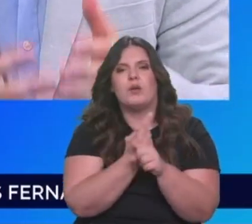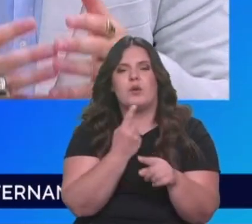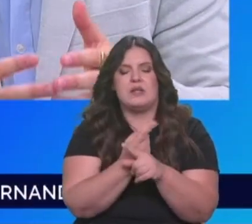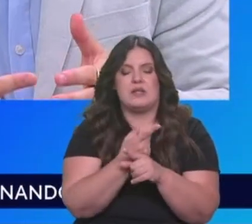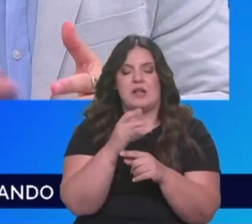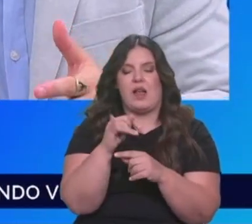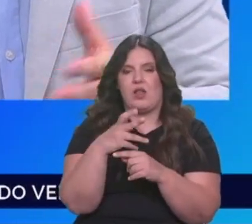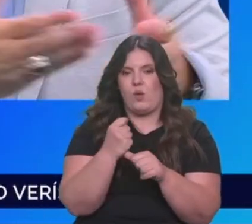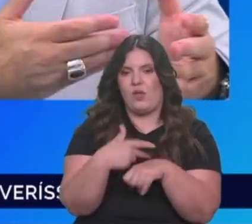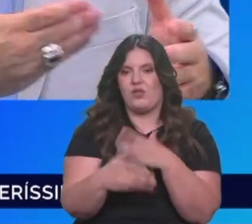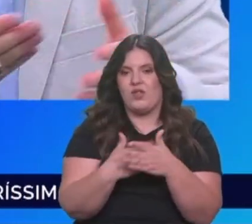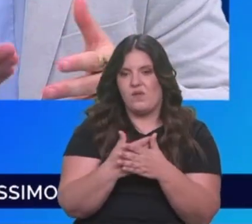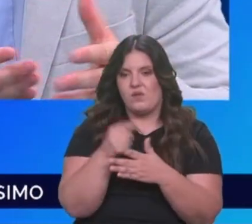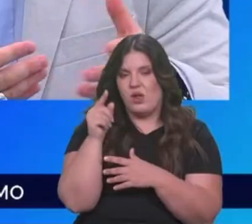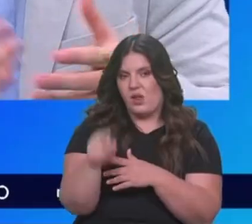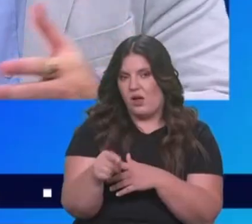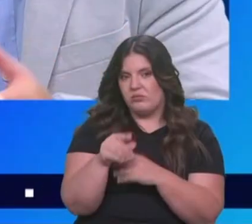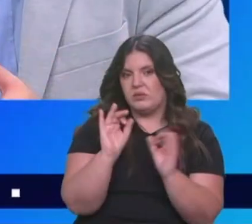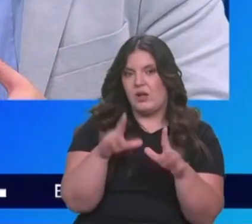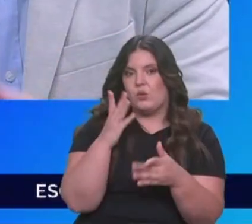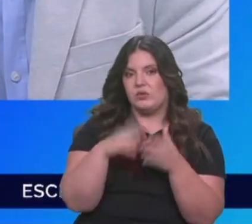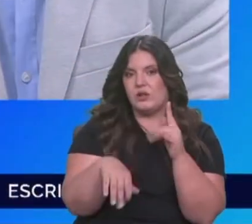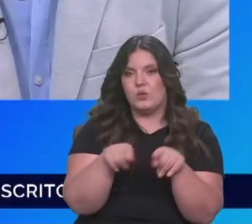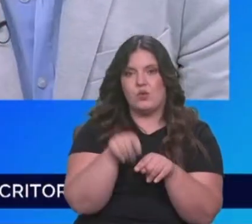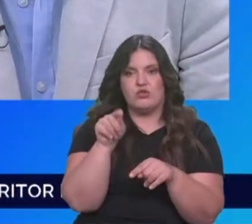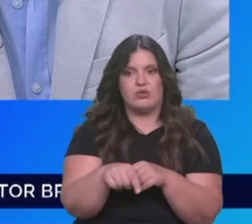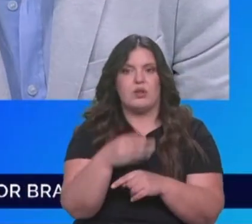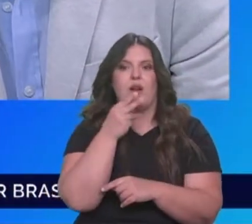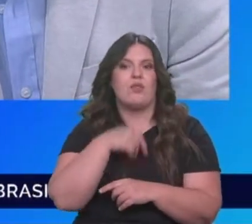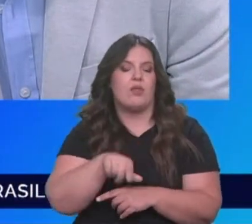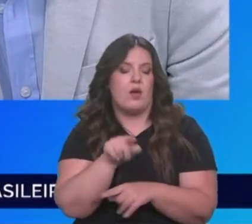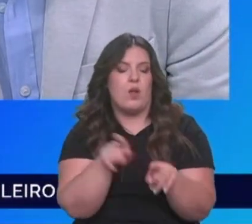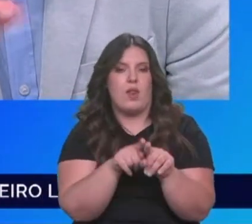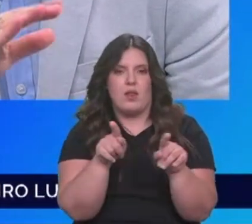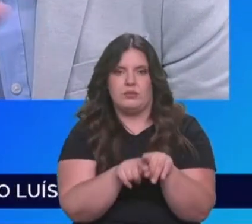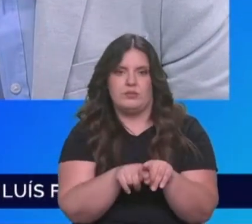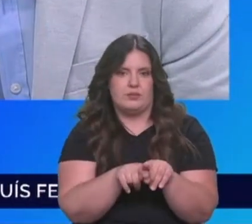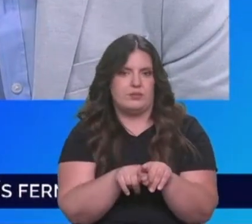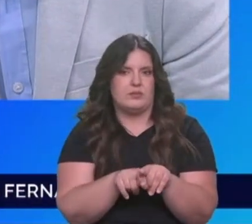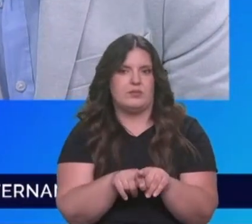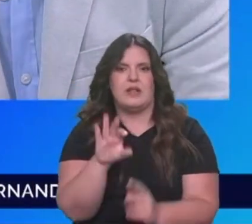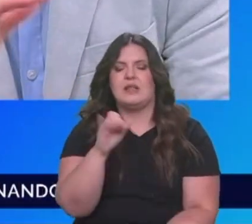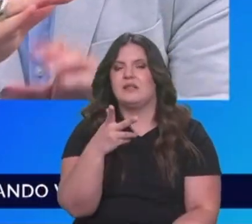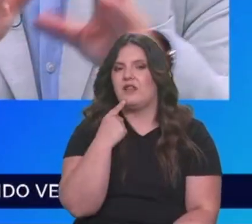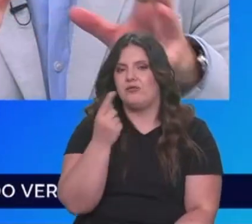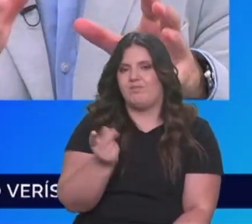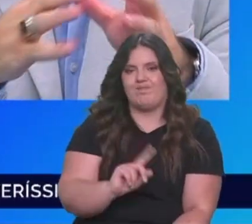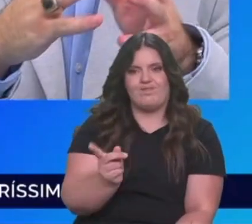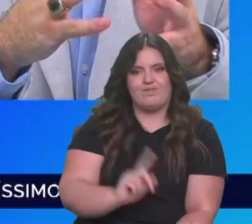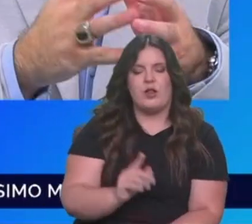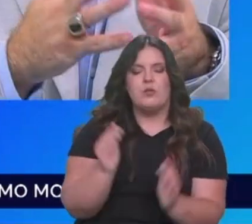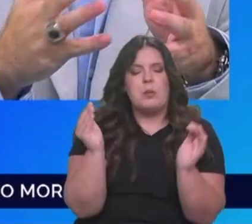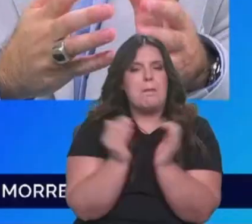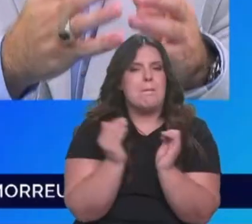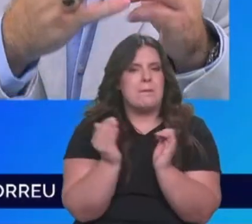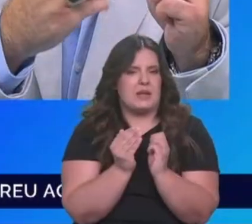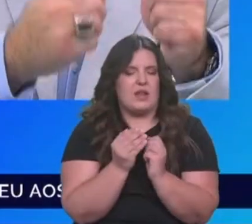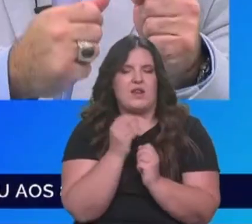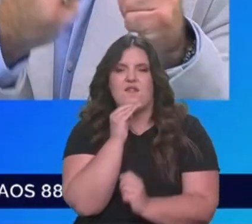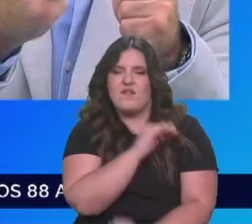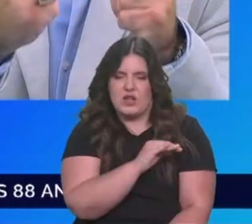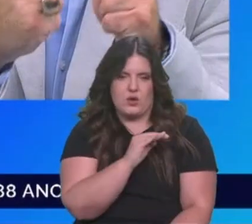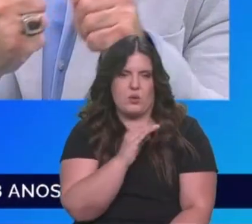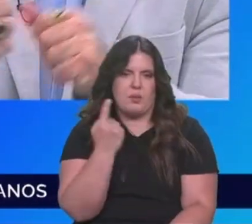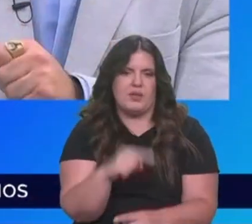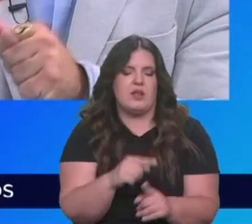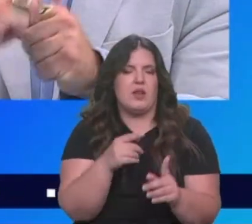radioativos do núcleo de Ceres, tal como acontece ainda hoje na Terra. Ainda hoje na Terra, em Ceres já não. Ceres é demasiado pequeno e já é demasiado frio para